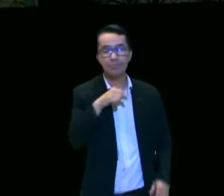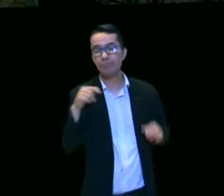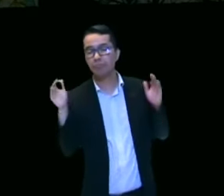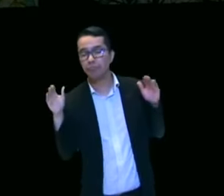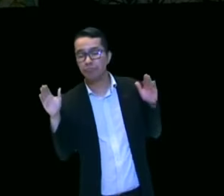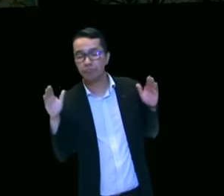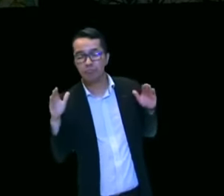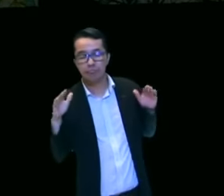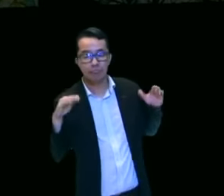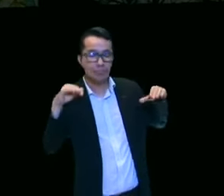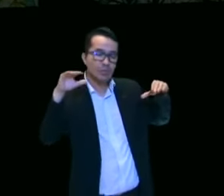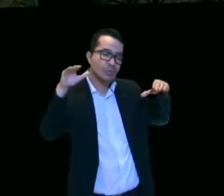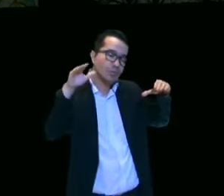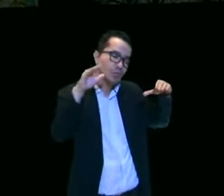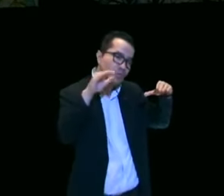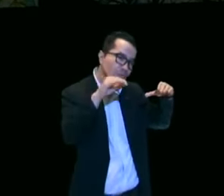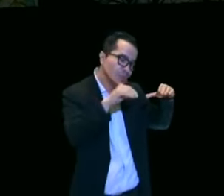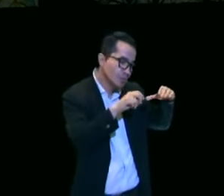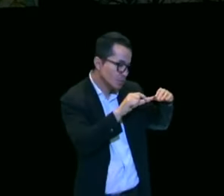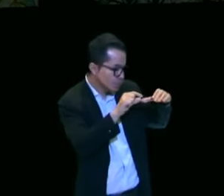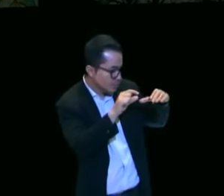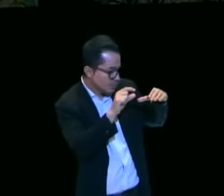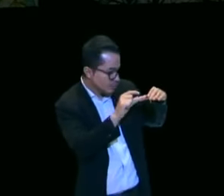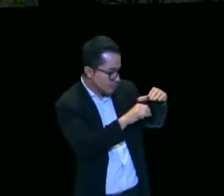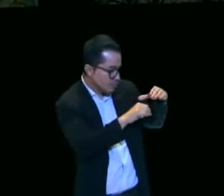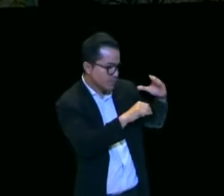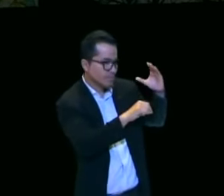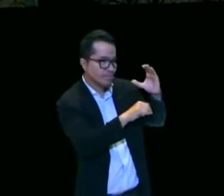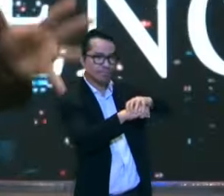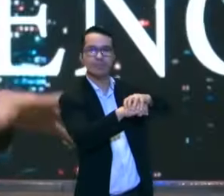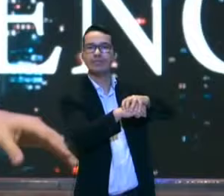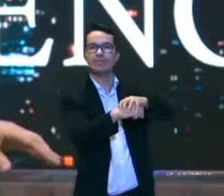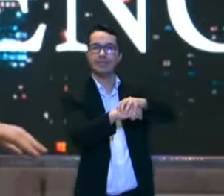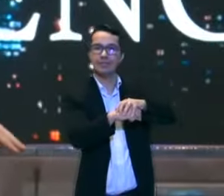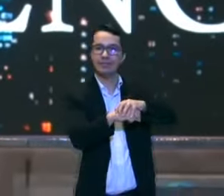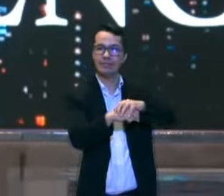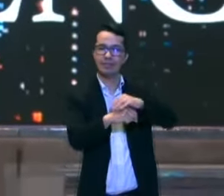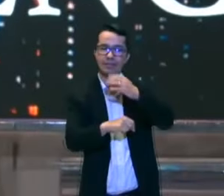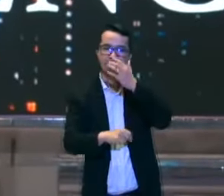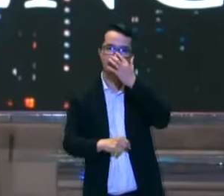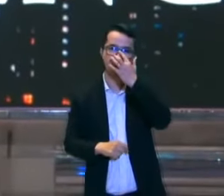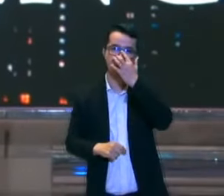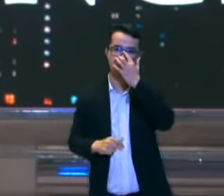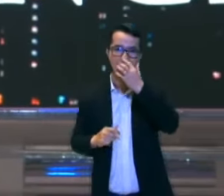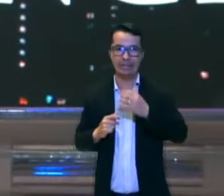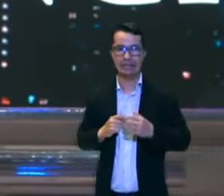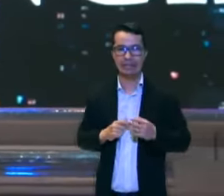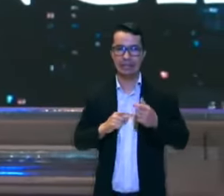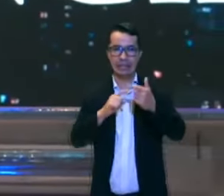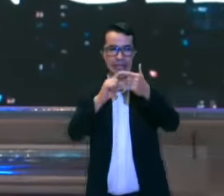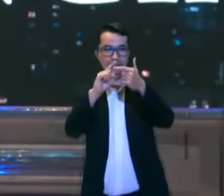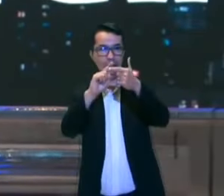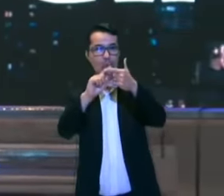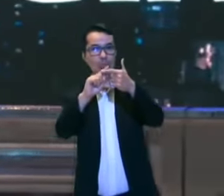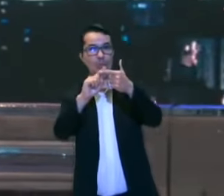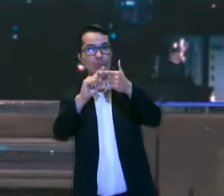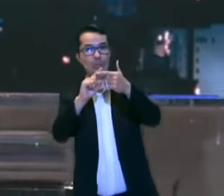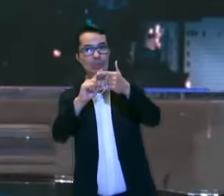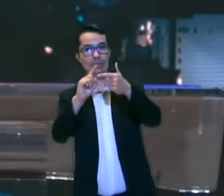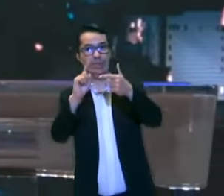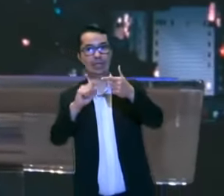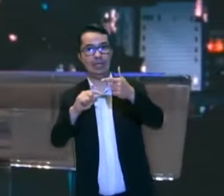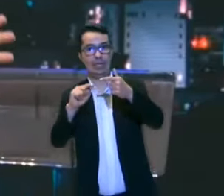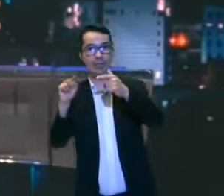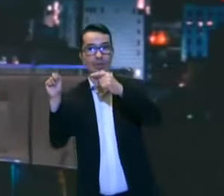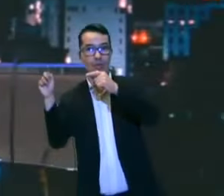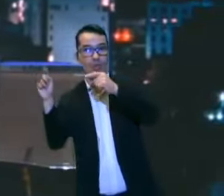e ficava preso. Esse é um segundo tipo de armadilha. Escândalo,